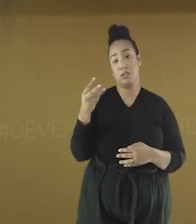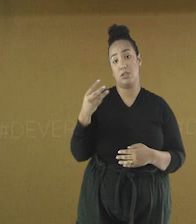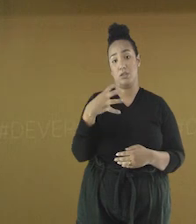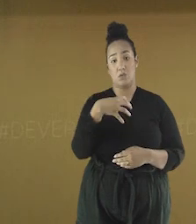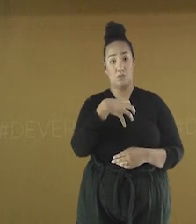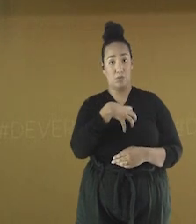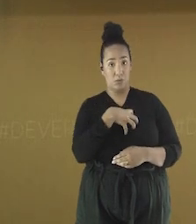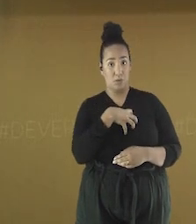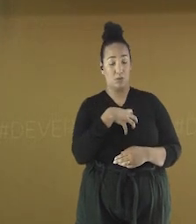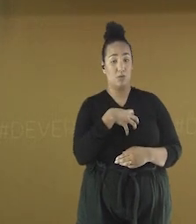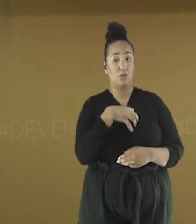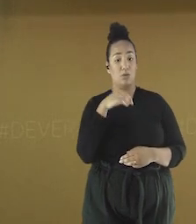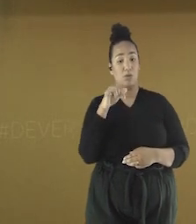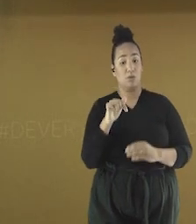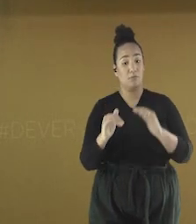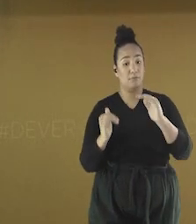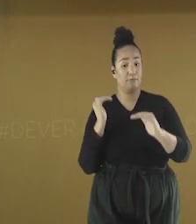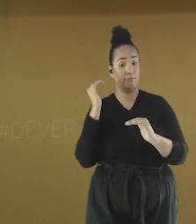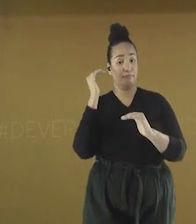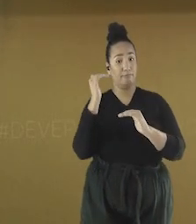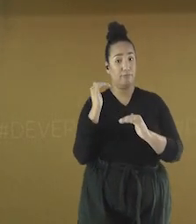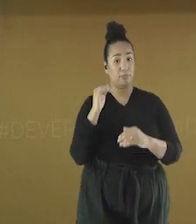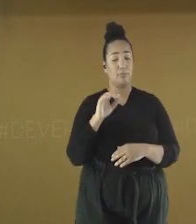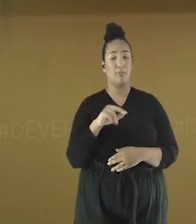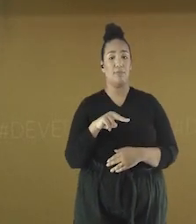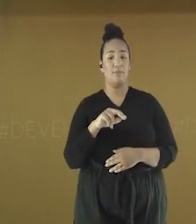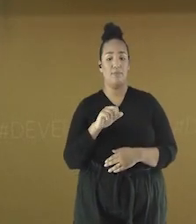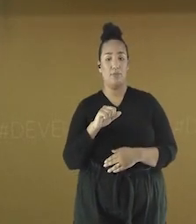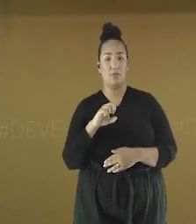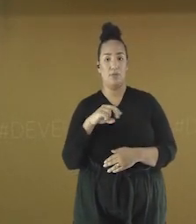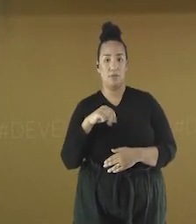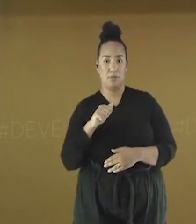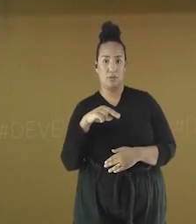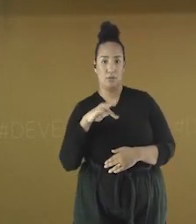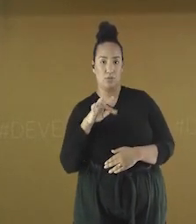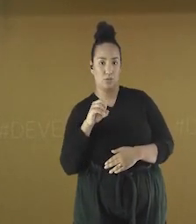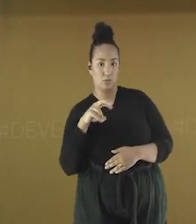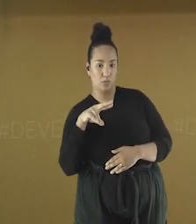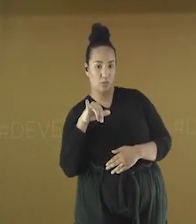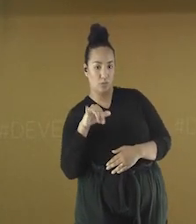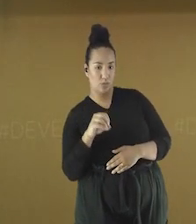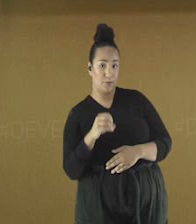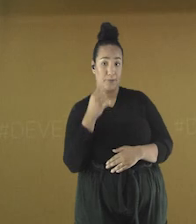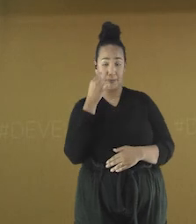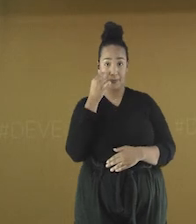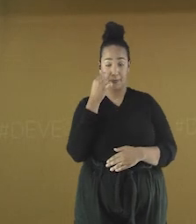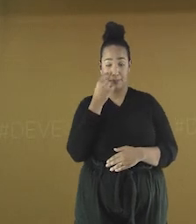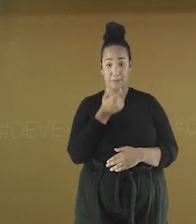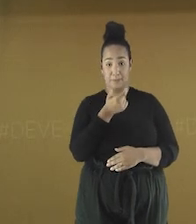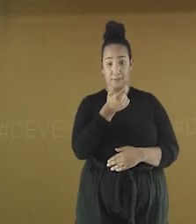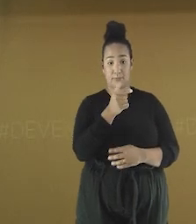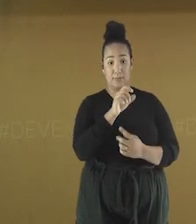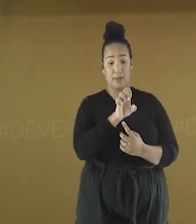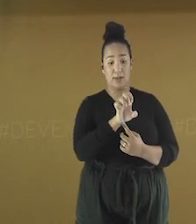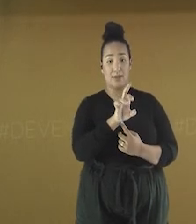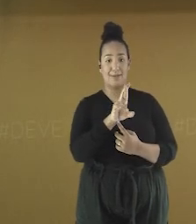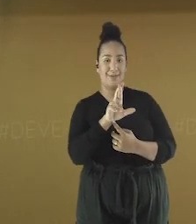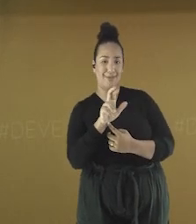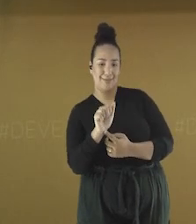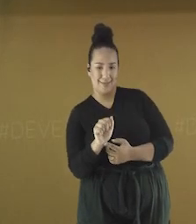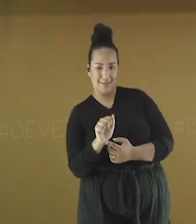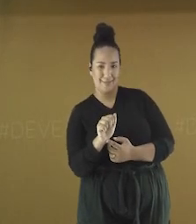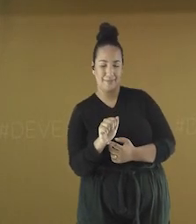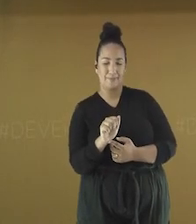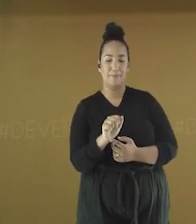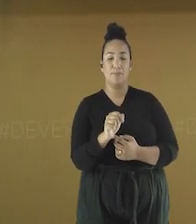Brasileiro. Vejam que temos no primeiro verso o verbo era. Eu destaquei aqui para vocês conferirem melhor. Nos outros